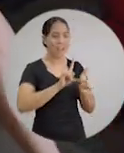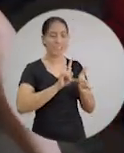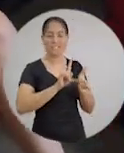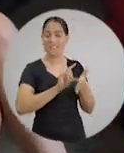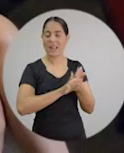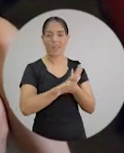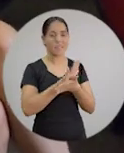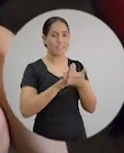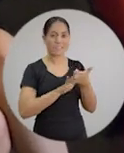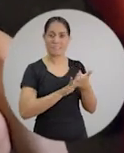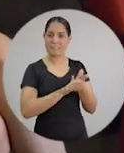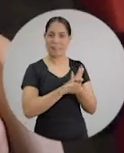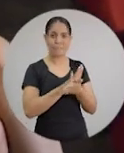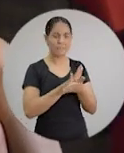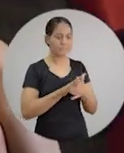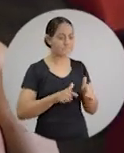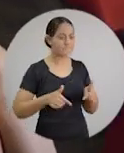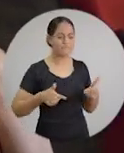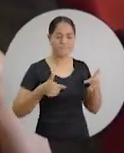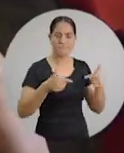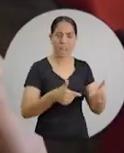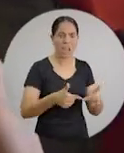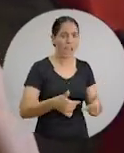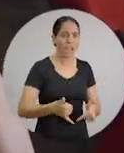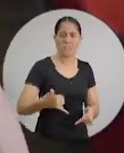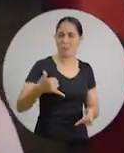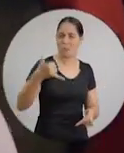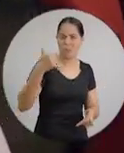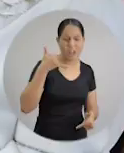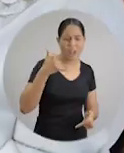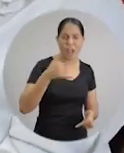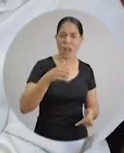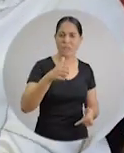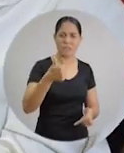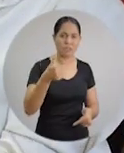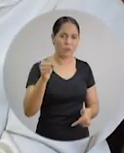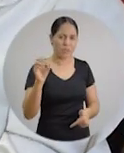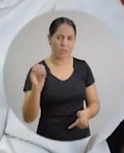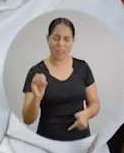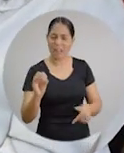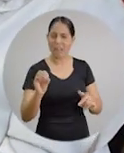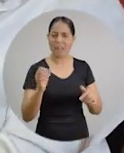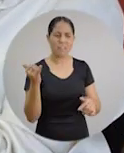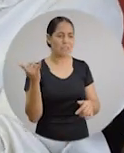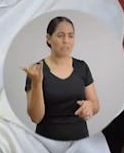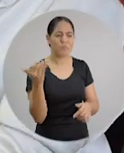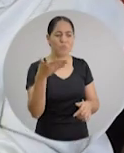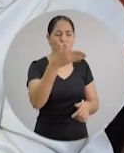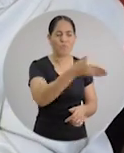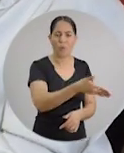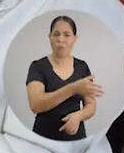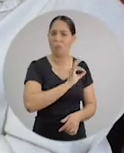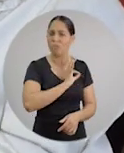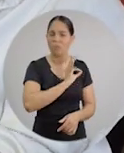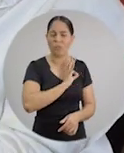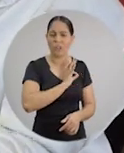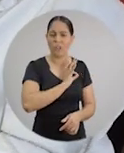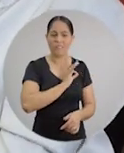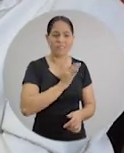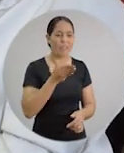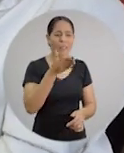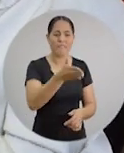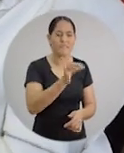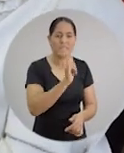não tomaram qualquer ação. Nem ligaram no 180, nem procuraram uma DEAN ou outra delegacia,